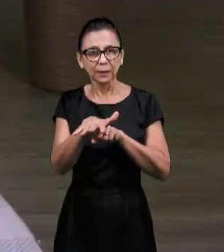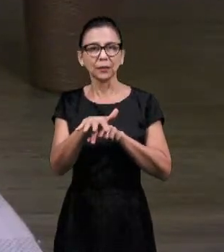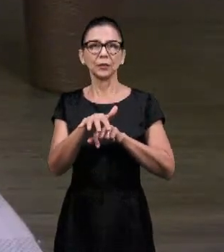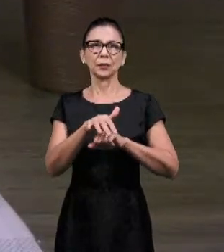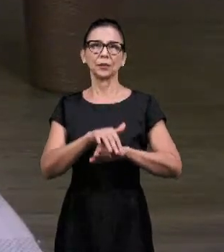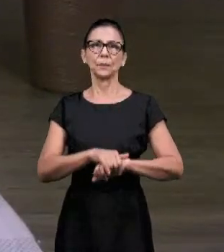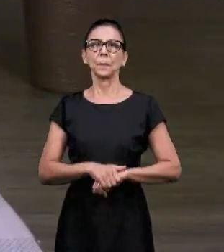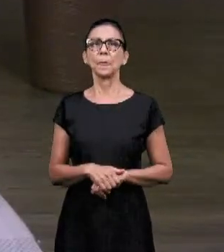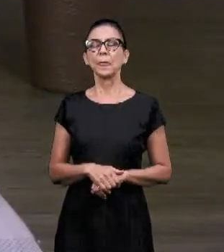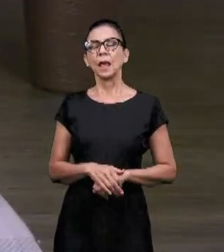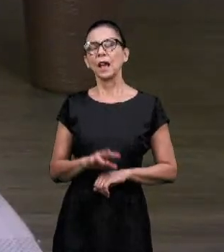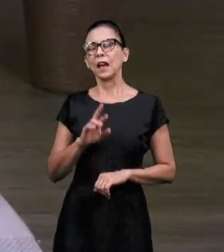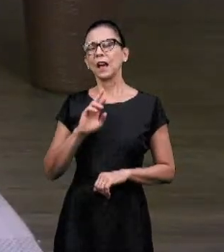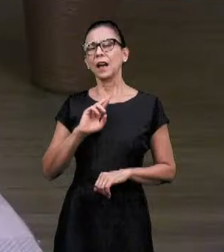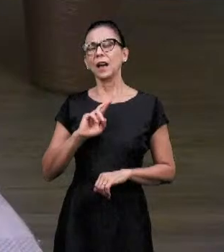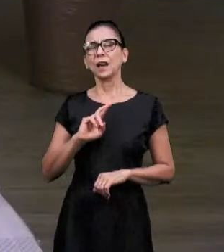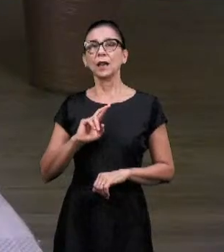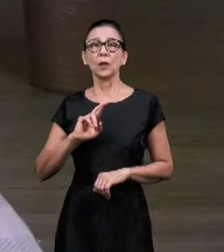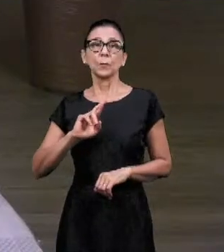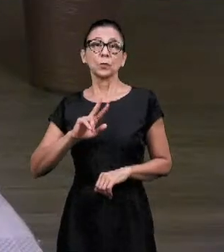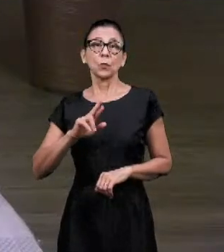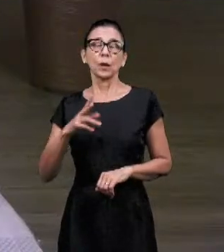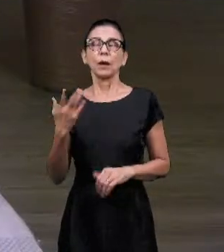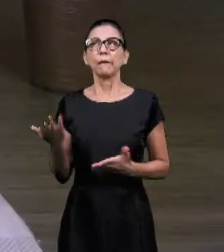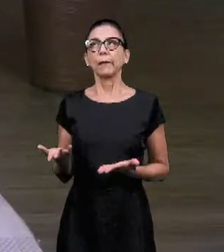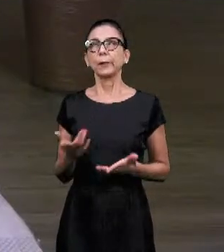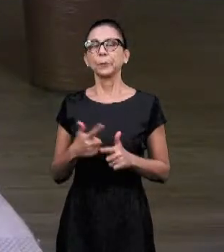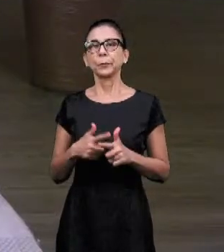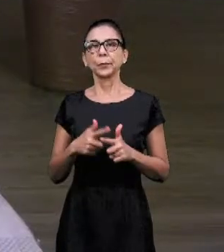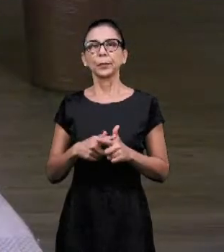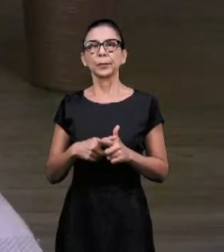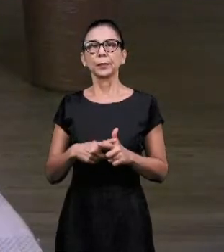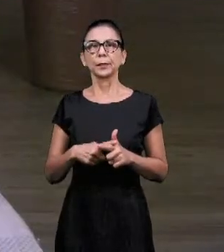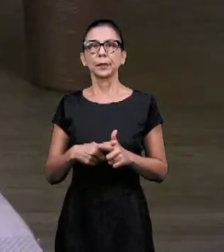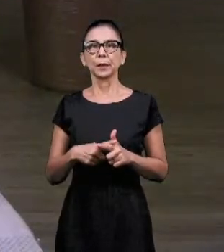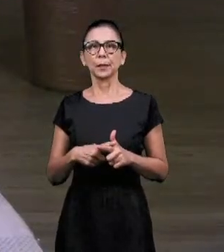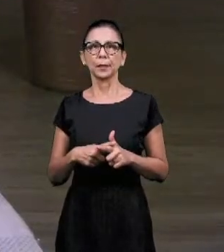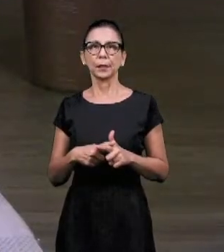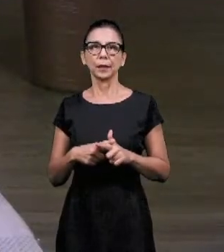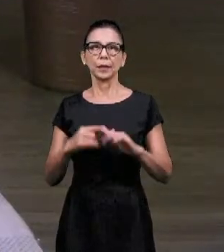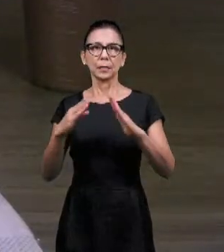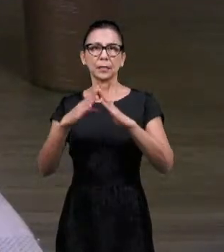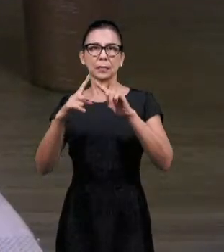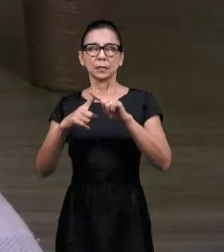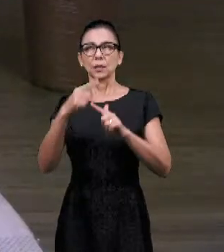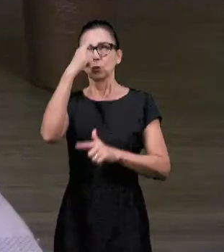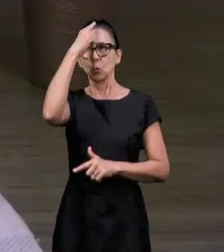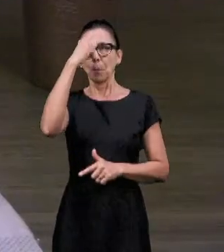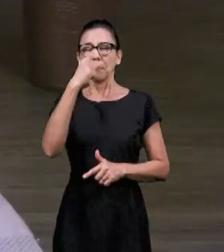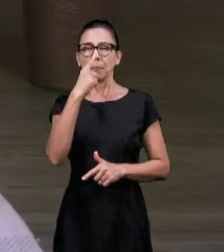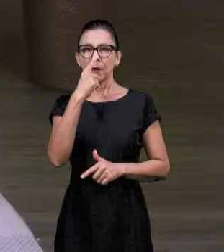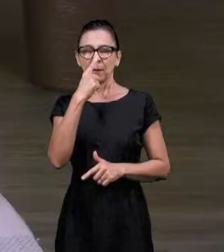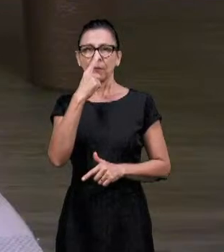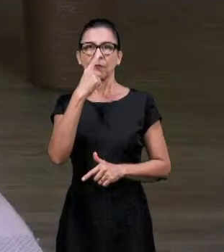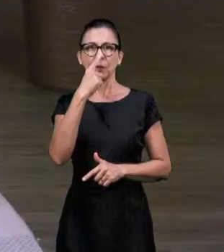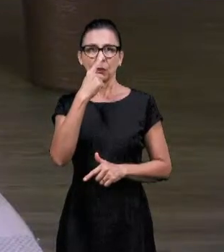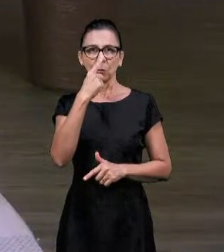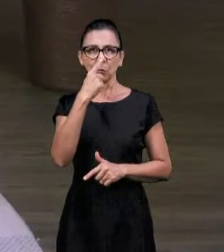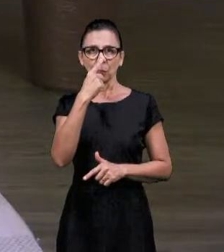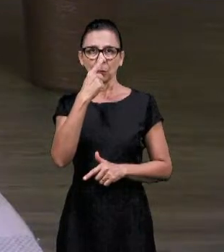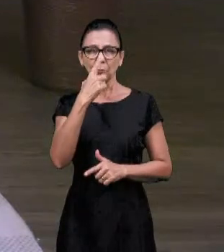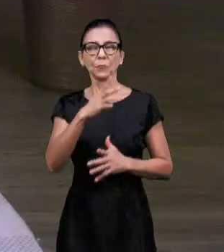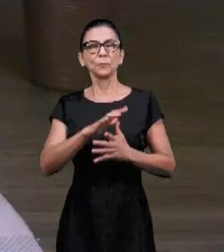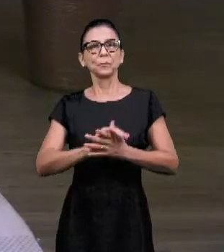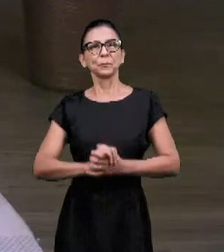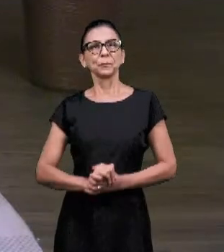os perfis da igreja precisam ser grandes. Não, é porque quanto maiores forem, para mais